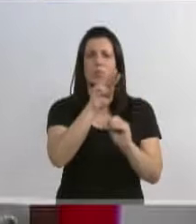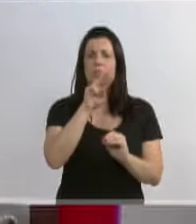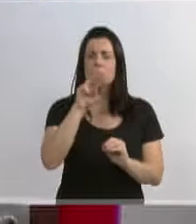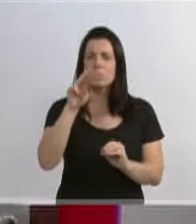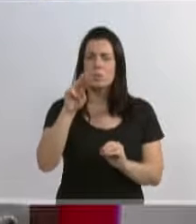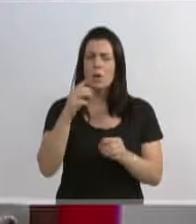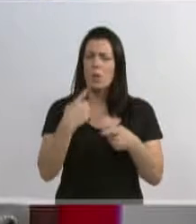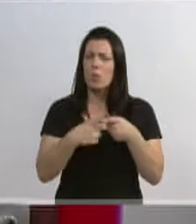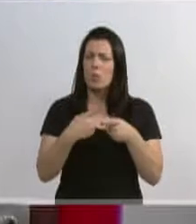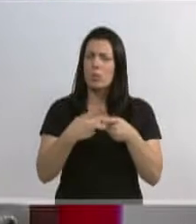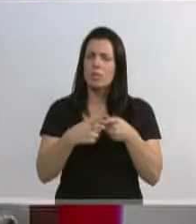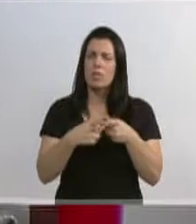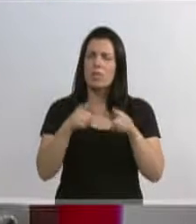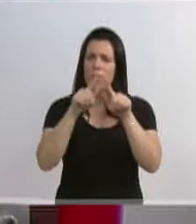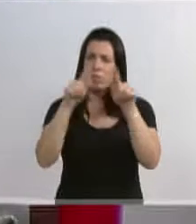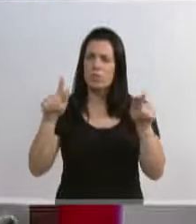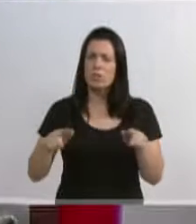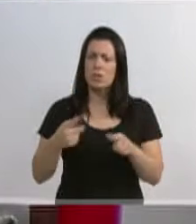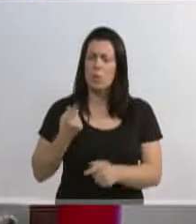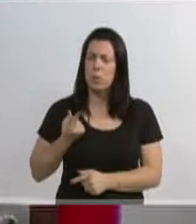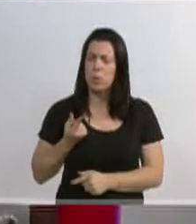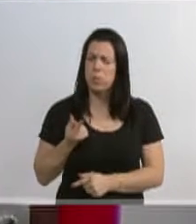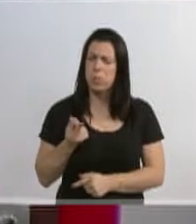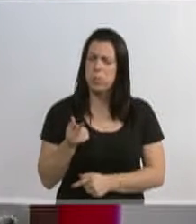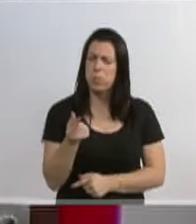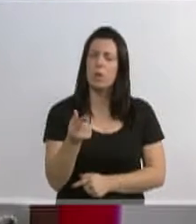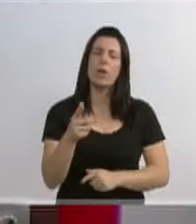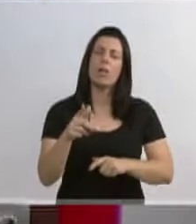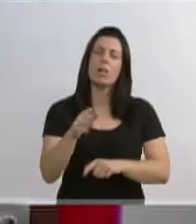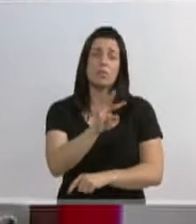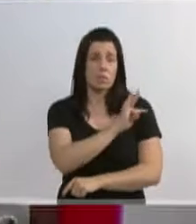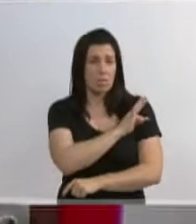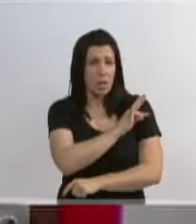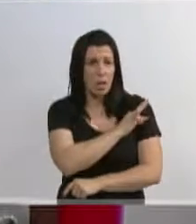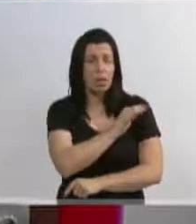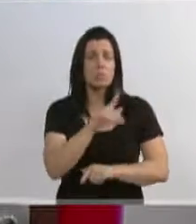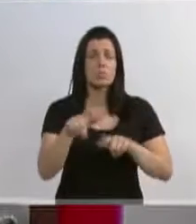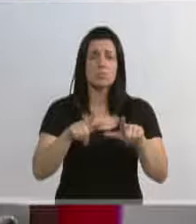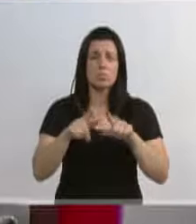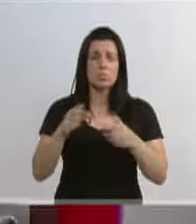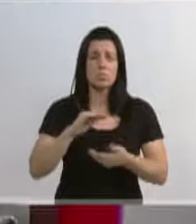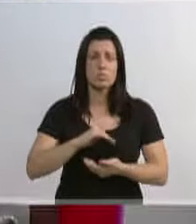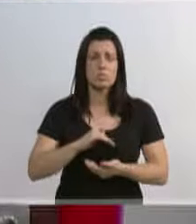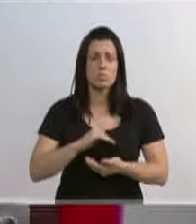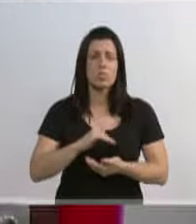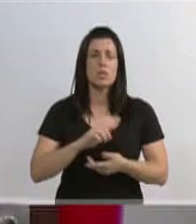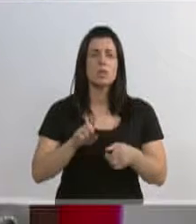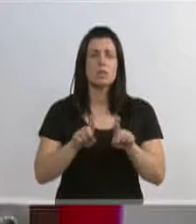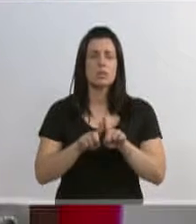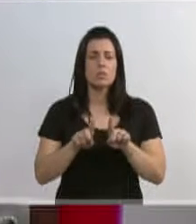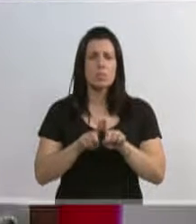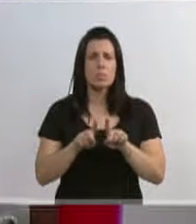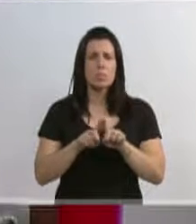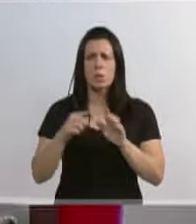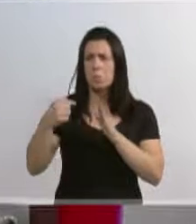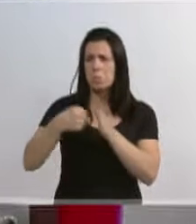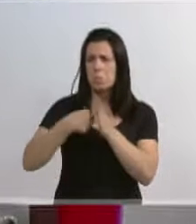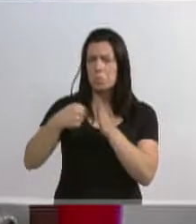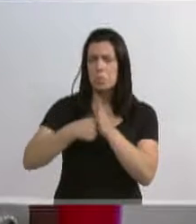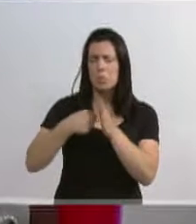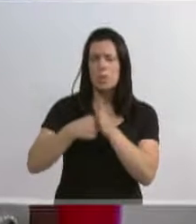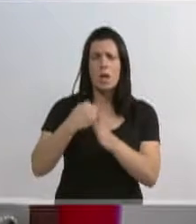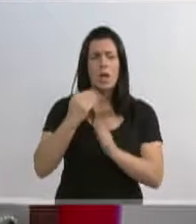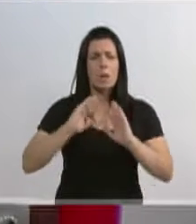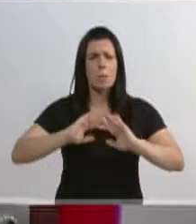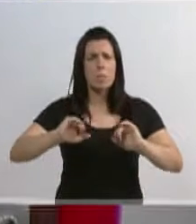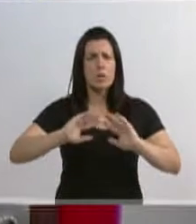de carreira há muitos anos da Defesa Civil, técnicos há muitos anos da Defesa Civil também vieram nos perguntar e nos